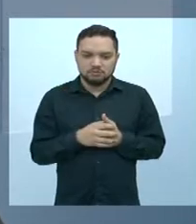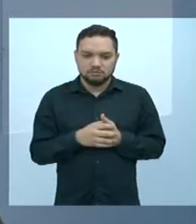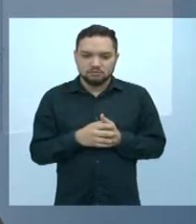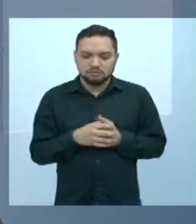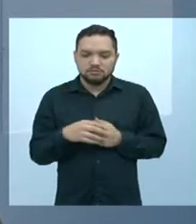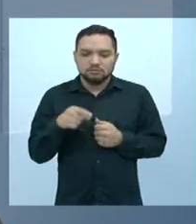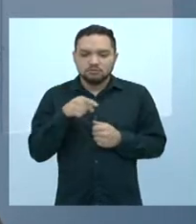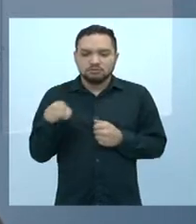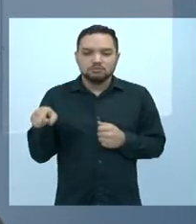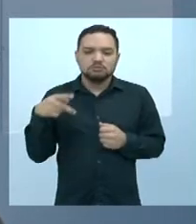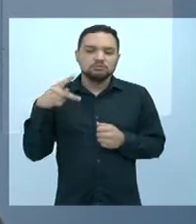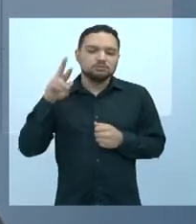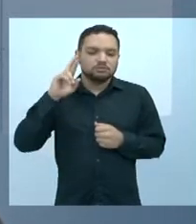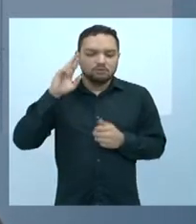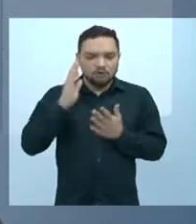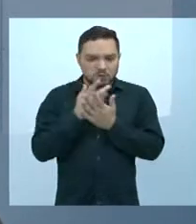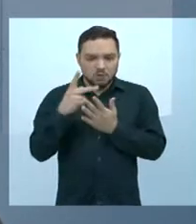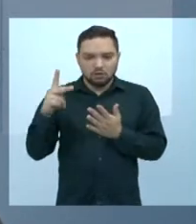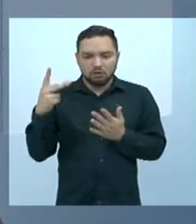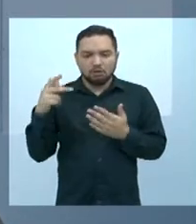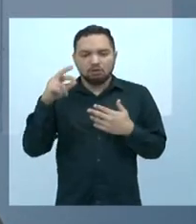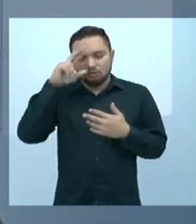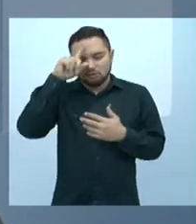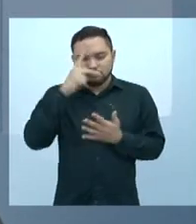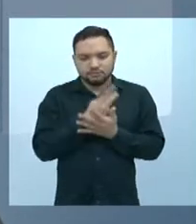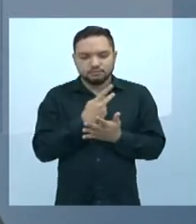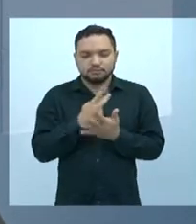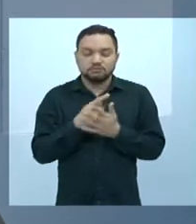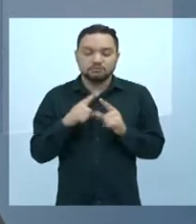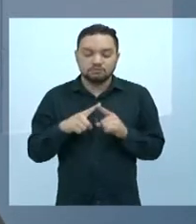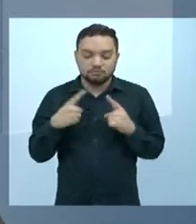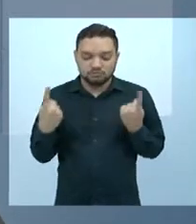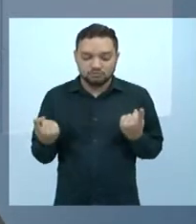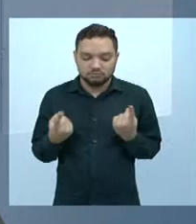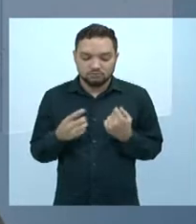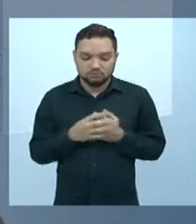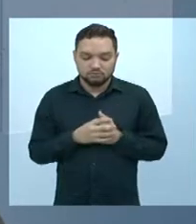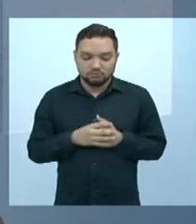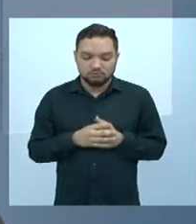que tiveram à frente, mas aí o que acontece? Nessa